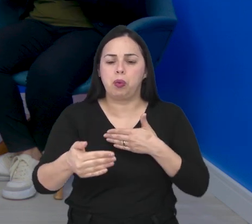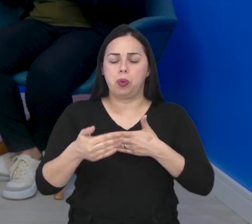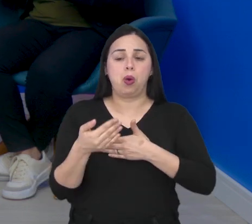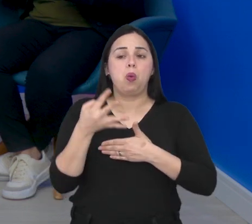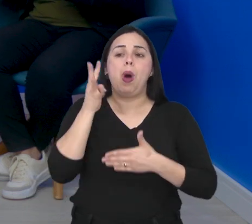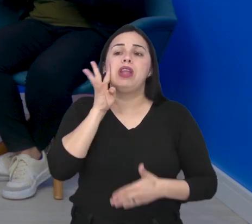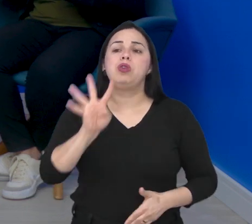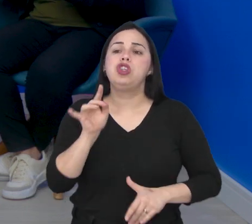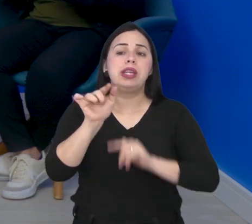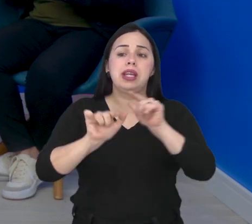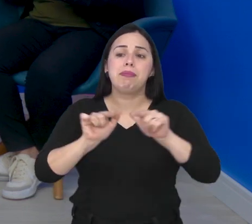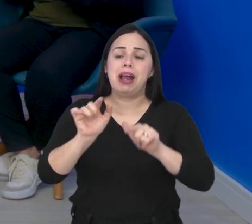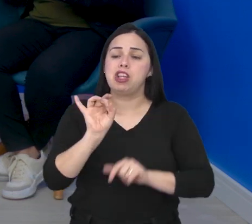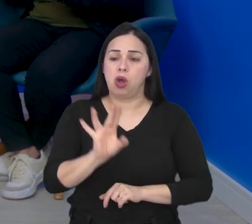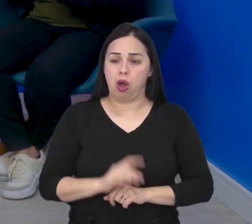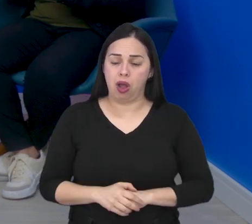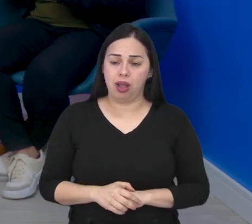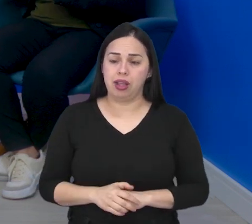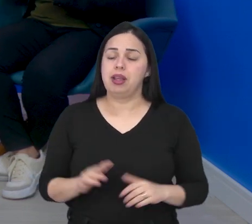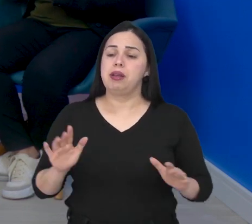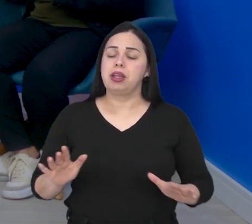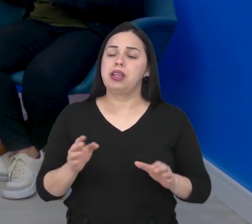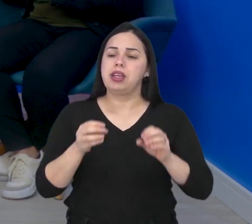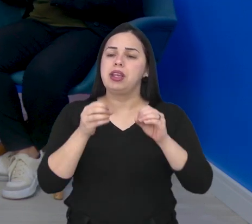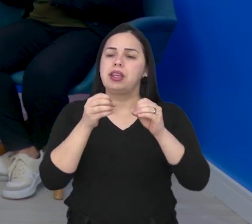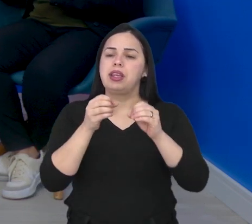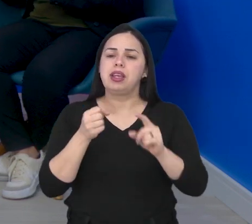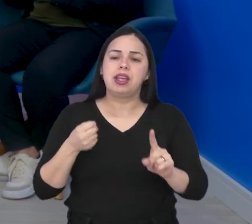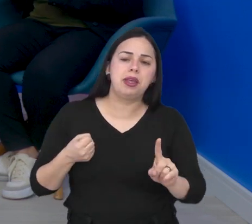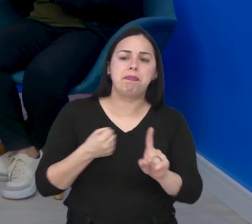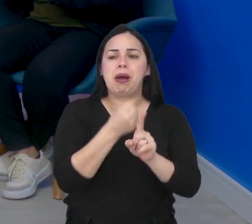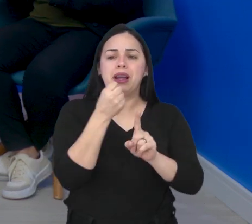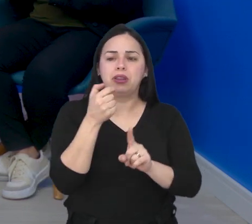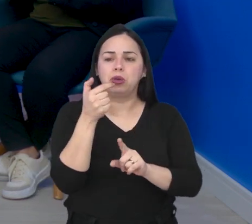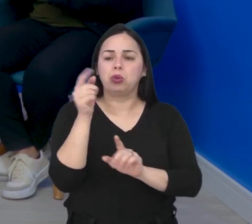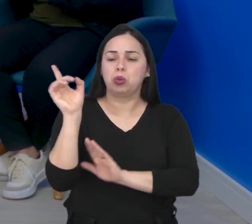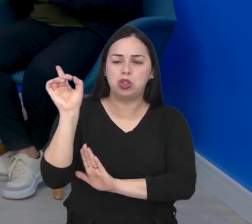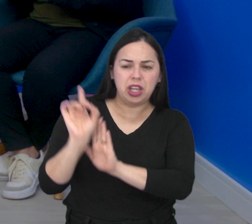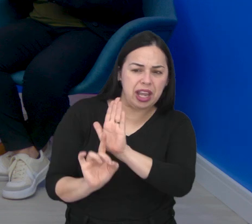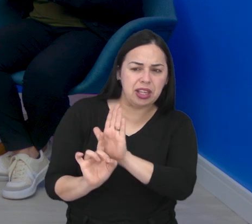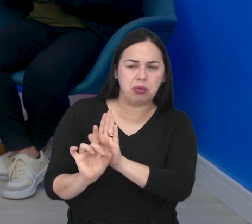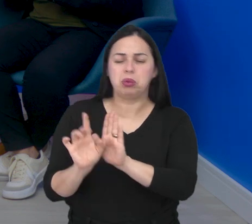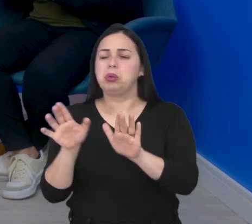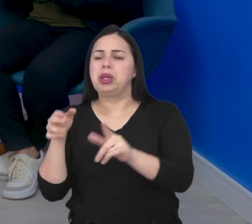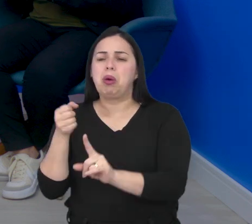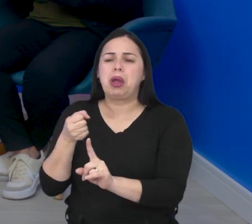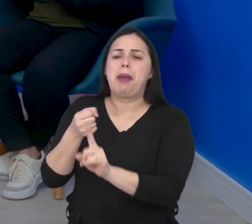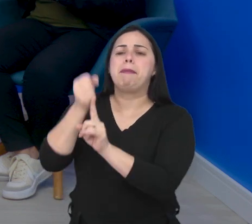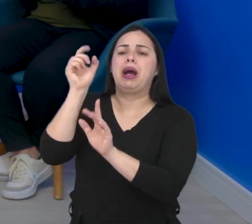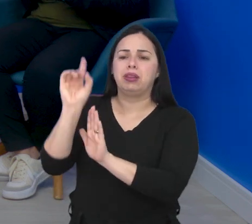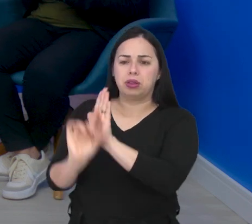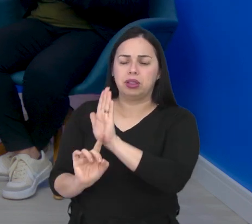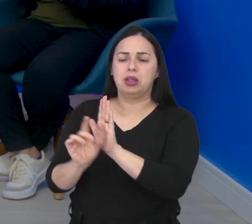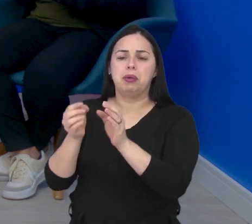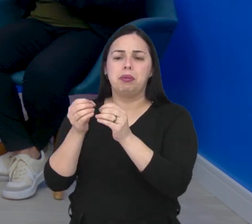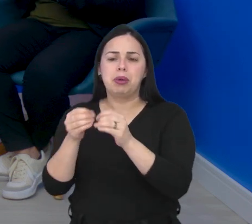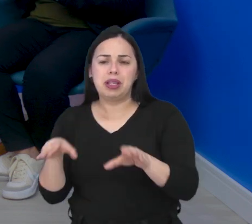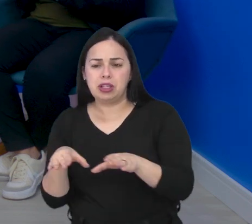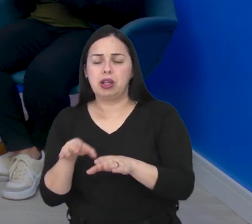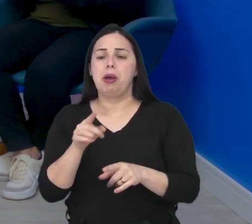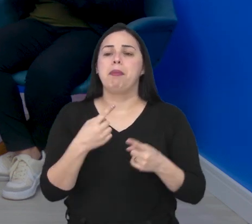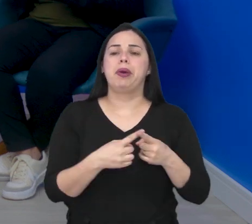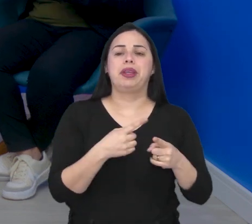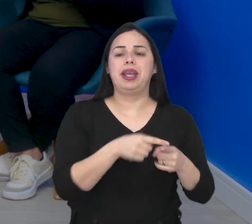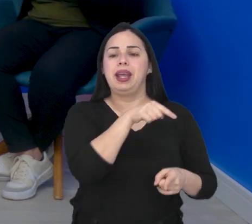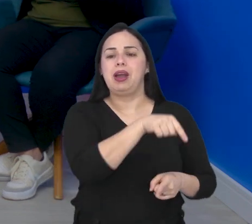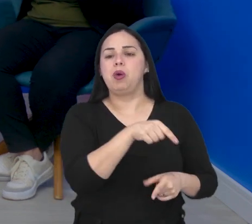trabalham apenas 4 dias. O que isso tem de impacto no direito trabalhista, por exemplo? Tem alguma relação? Porque, nesse caso, o trabalhador